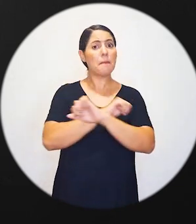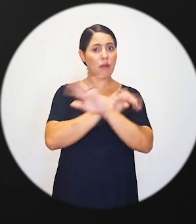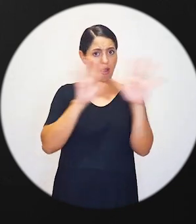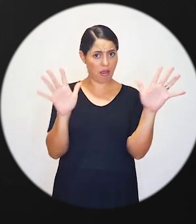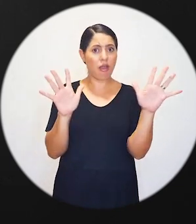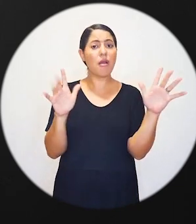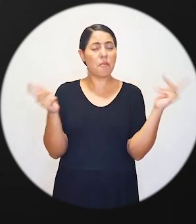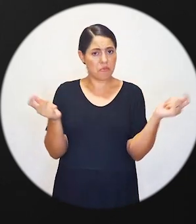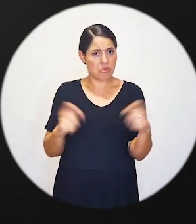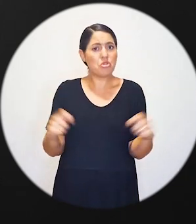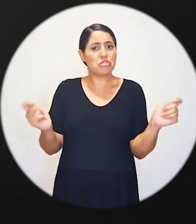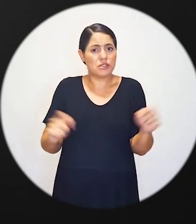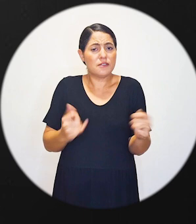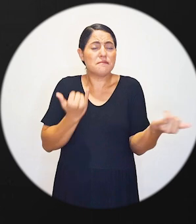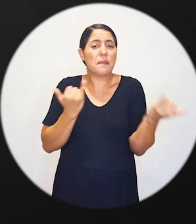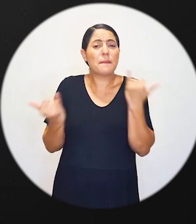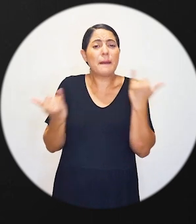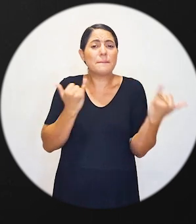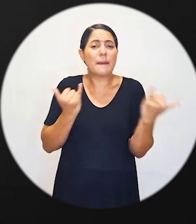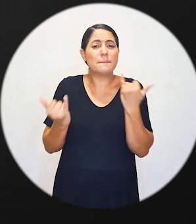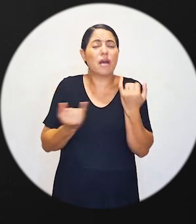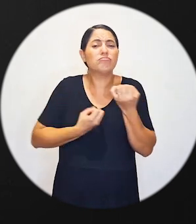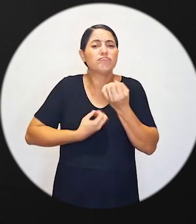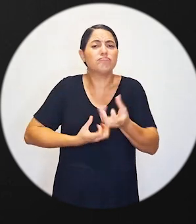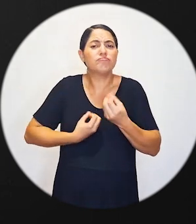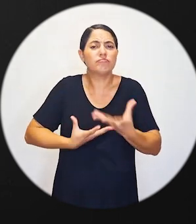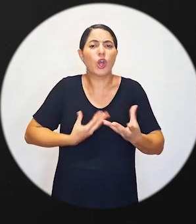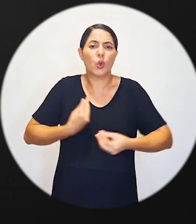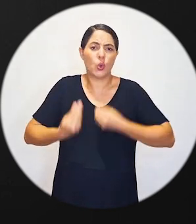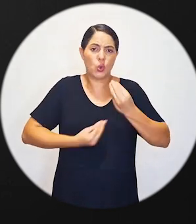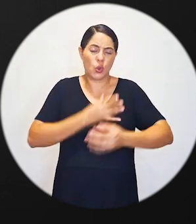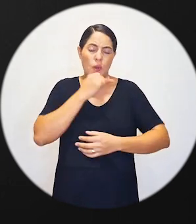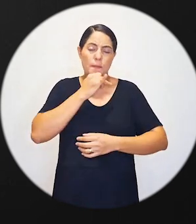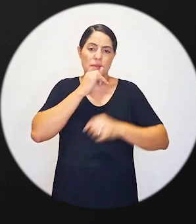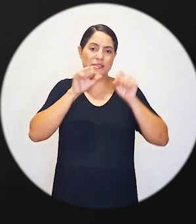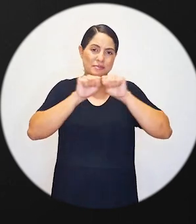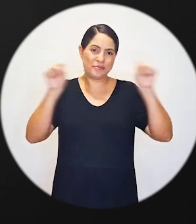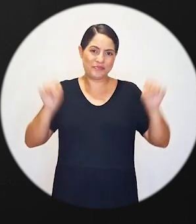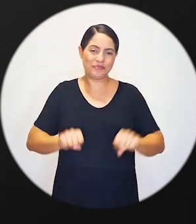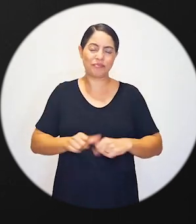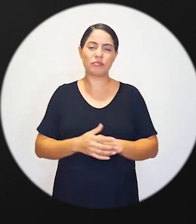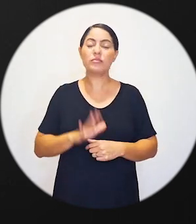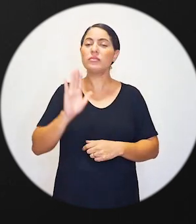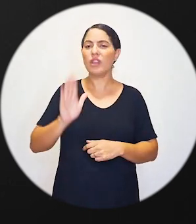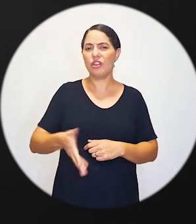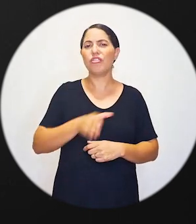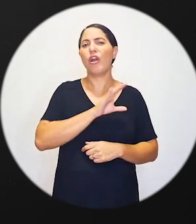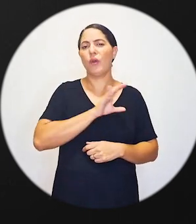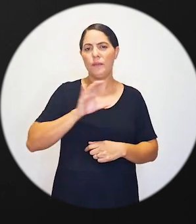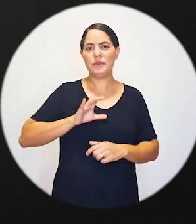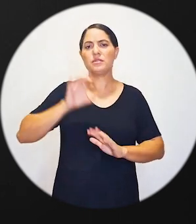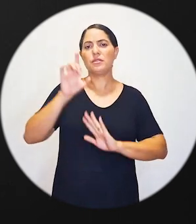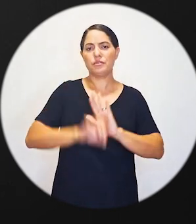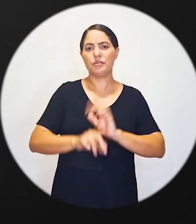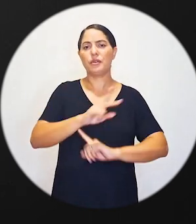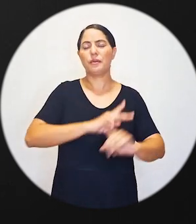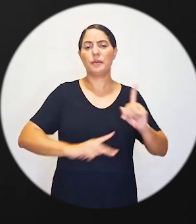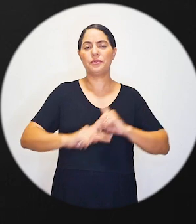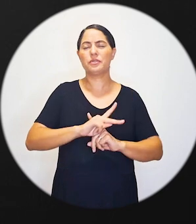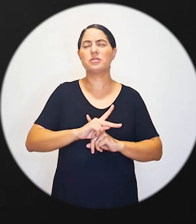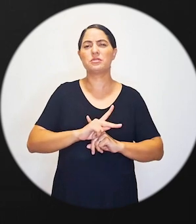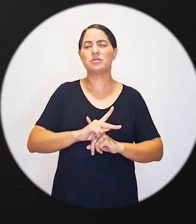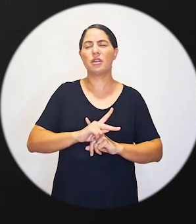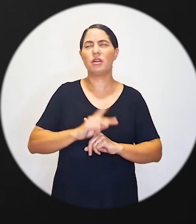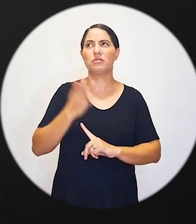vem viabilizar essa informação mesmo antes da integração dos sistemas. As últimas conversas que a Comissão de Direito